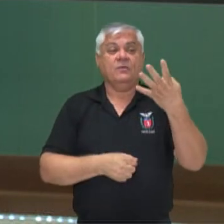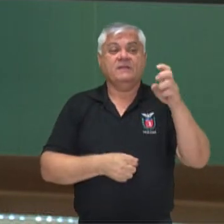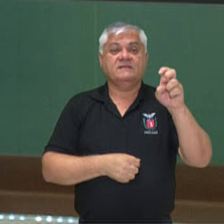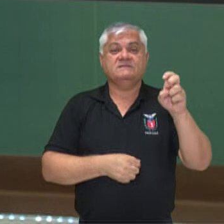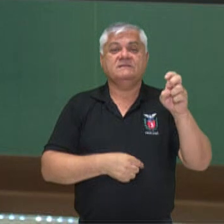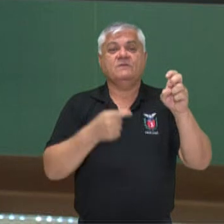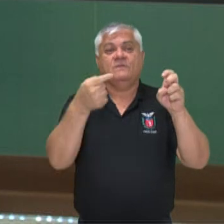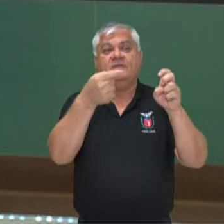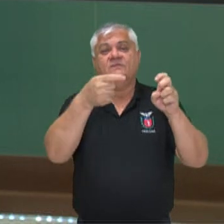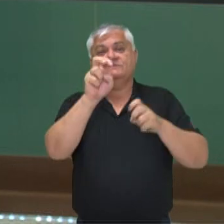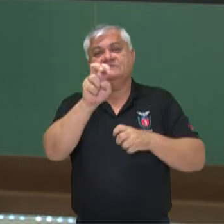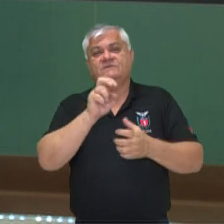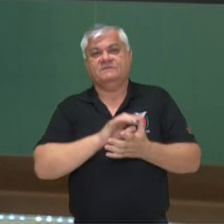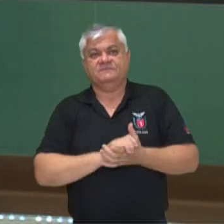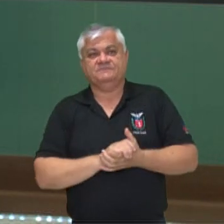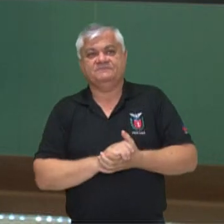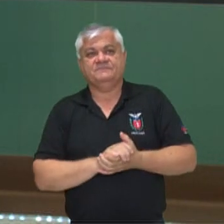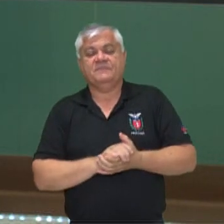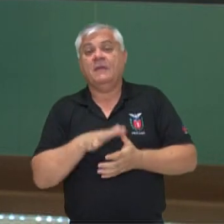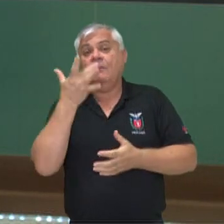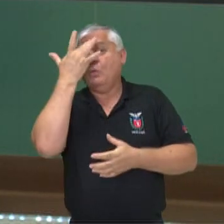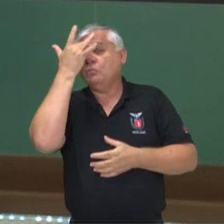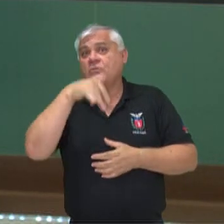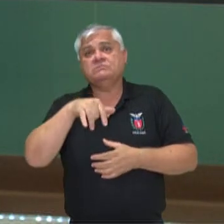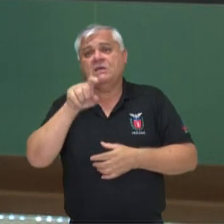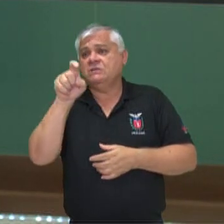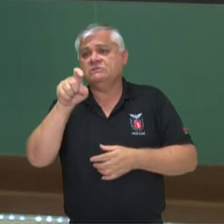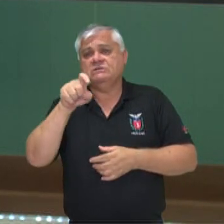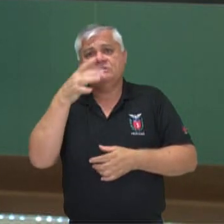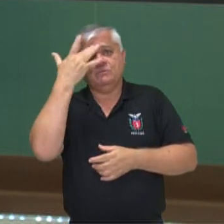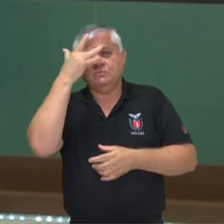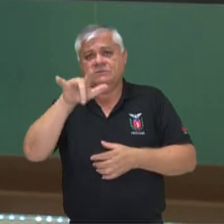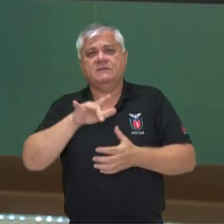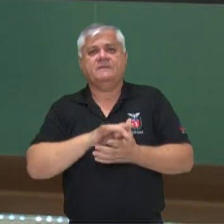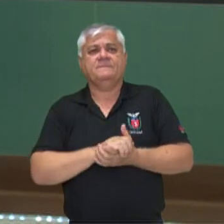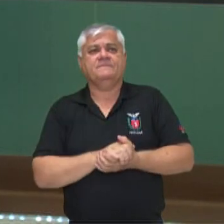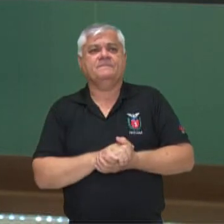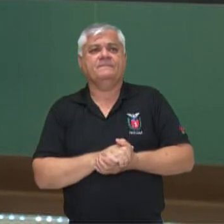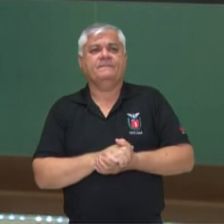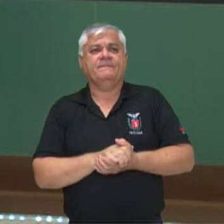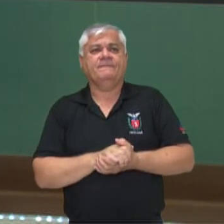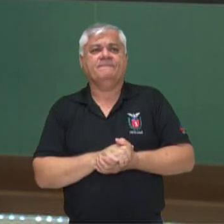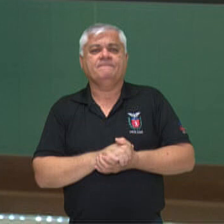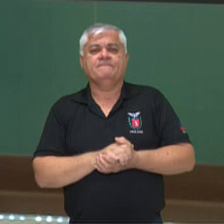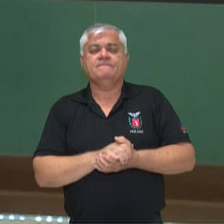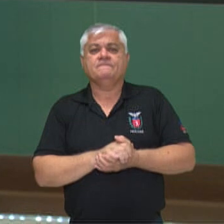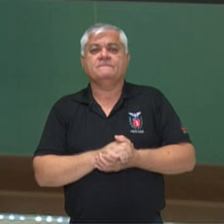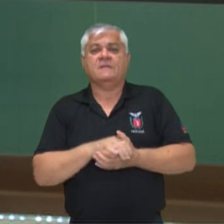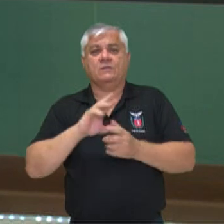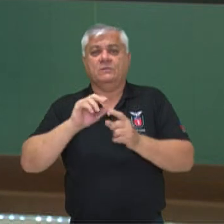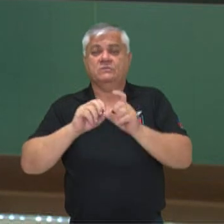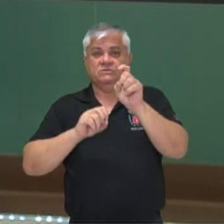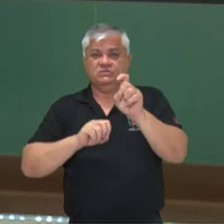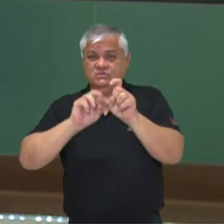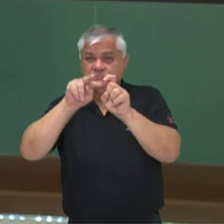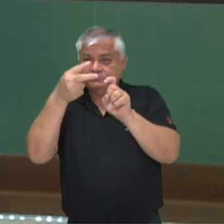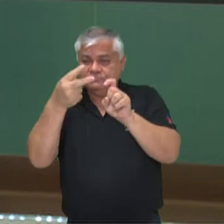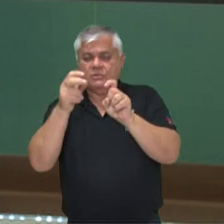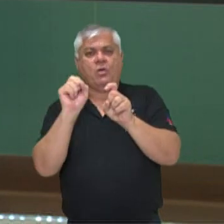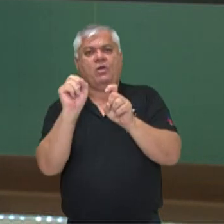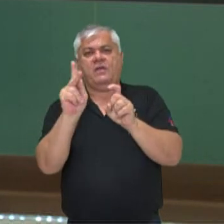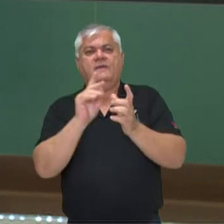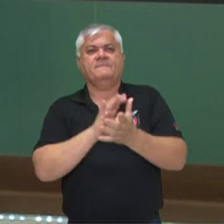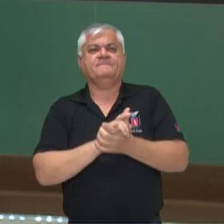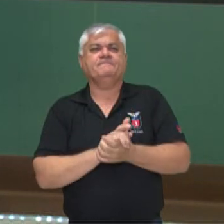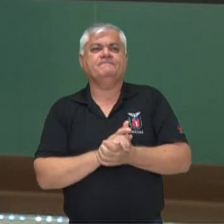É isso que a gente está fazendo aqui, ó. Só que eu não sei esse número, tá bom? É igual ao quadrado, beleza, está escrita a expressão matemática